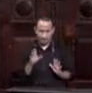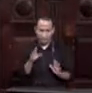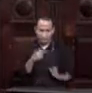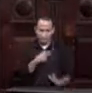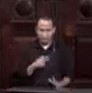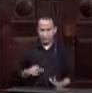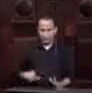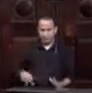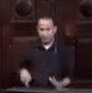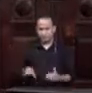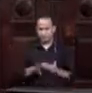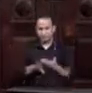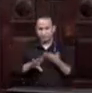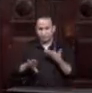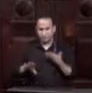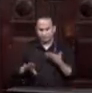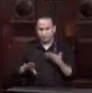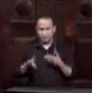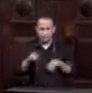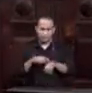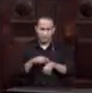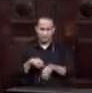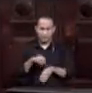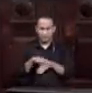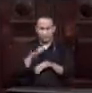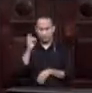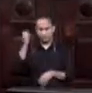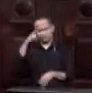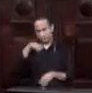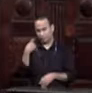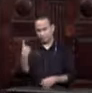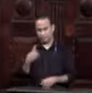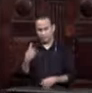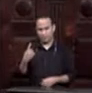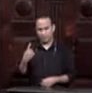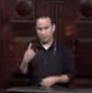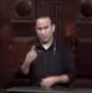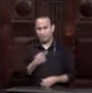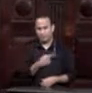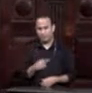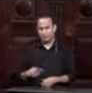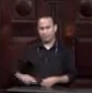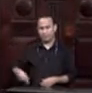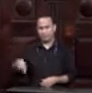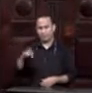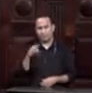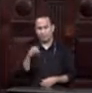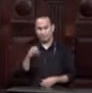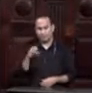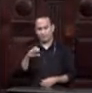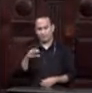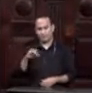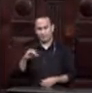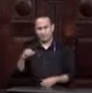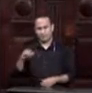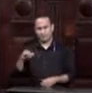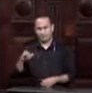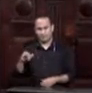destacou no momento mais difícil nosso. O presidente Pisciani sempre conduziu esta Casa de